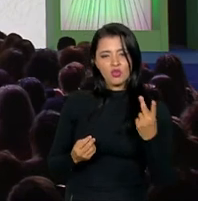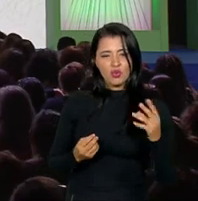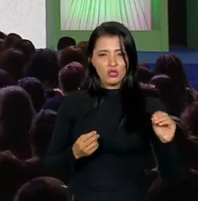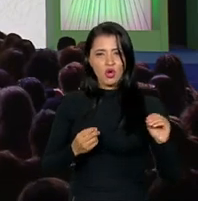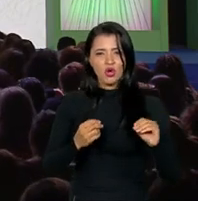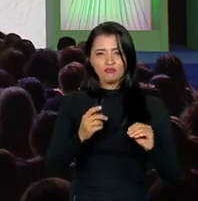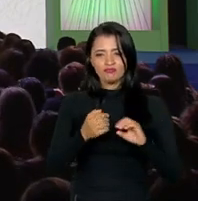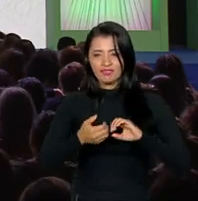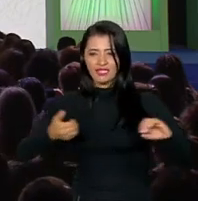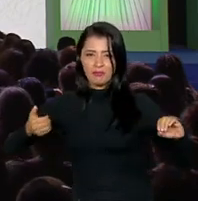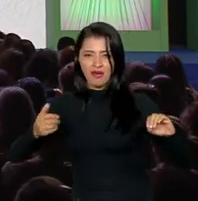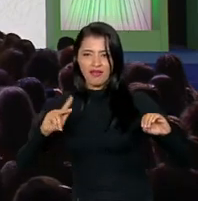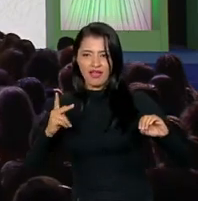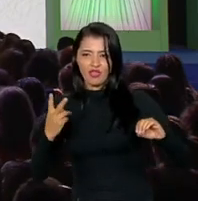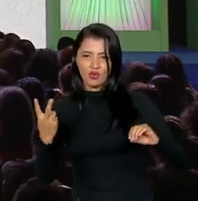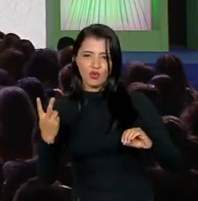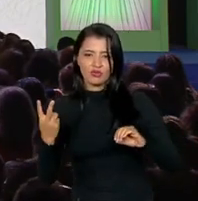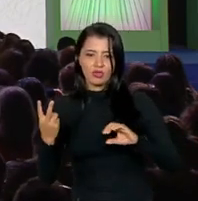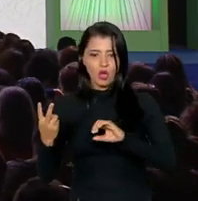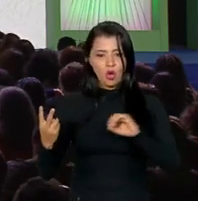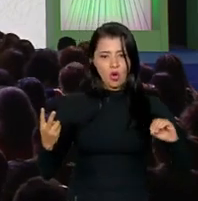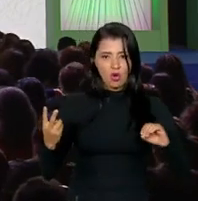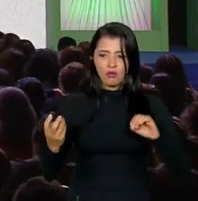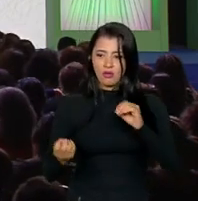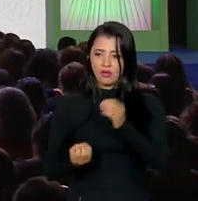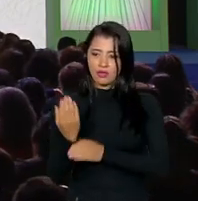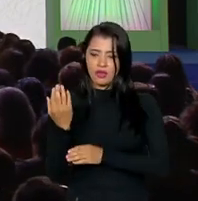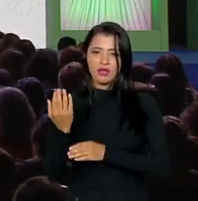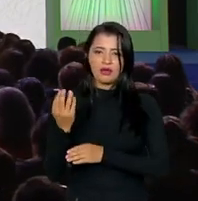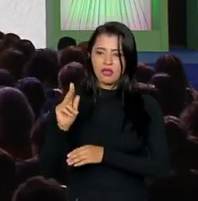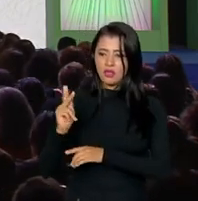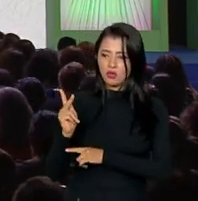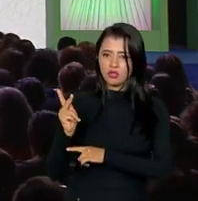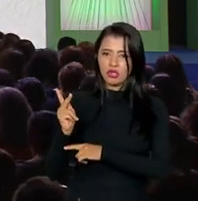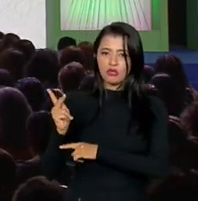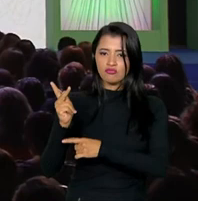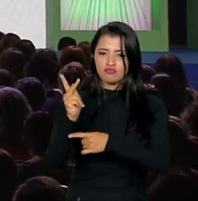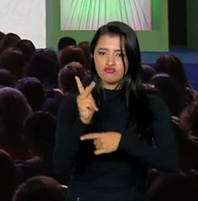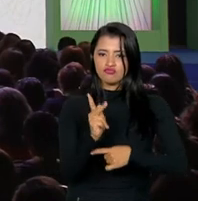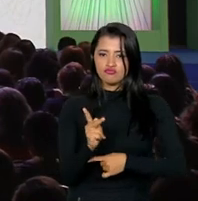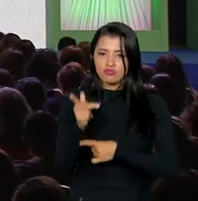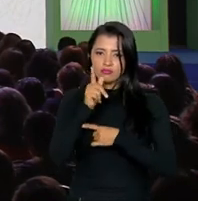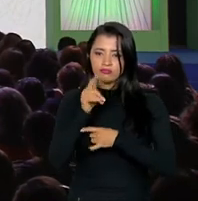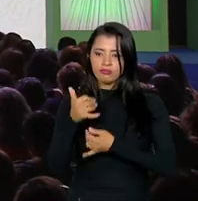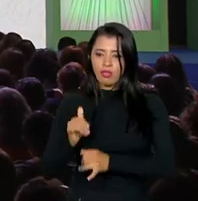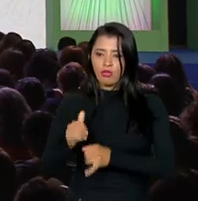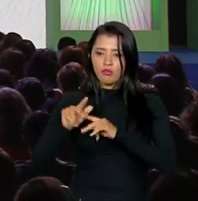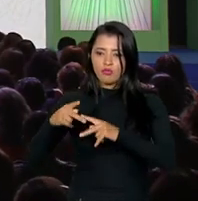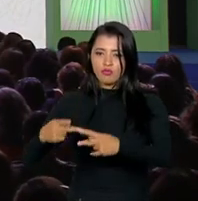faz com que crie esse hidrogênio e seja um transportador de energia,